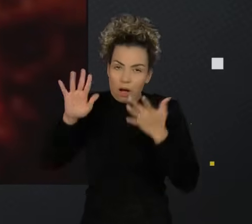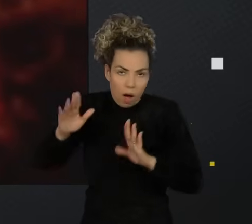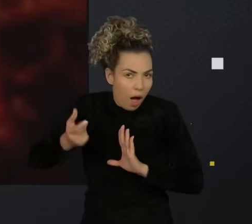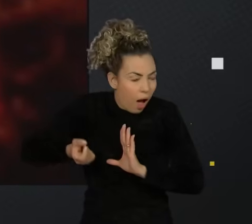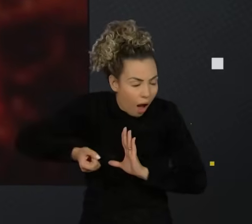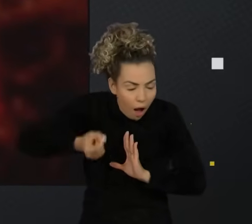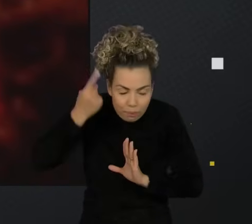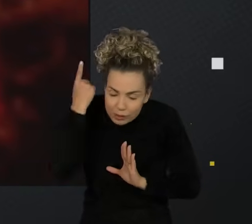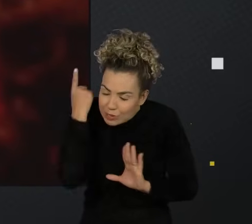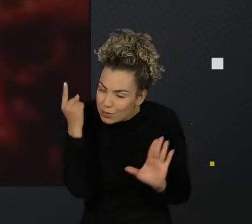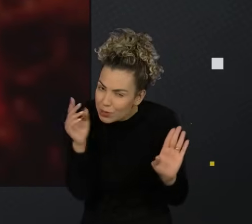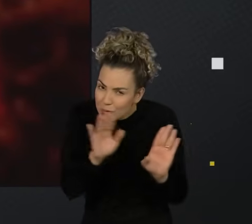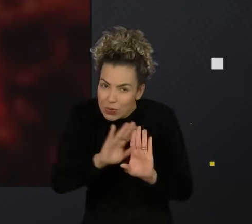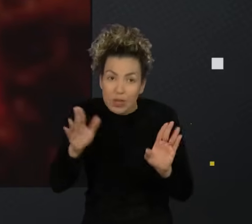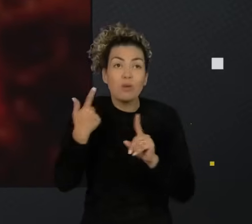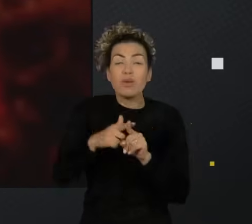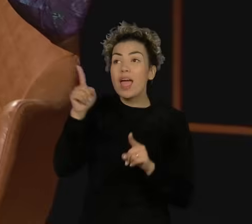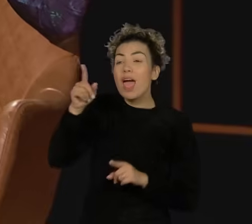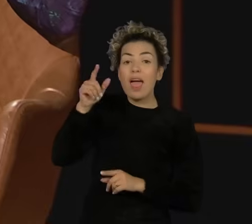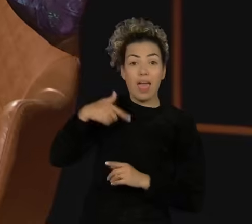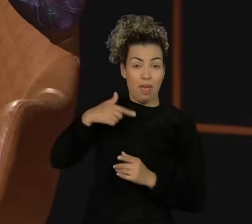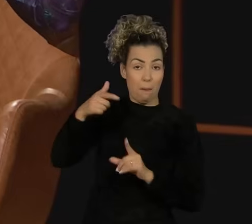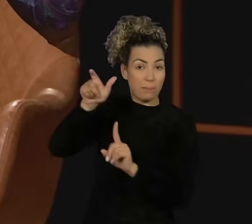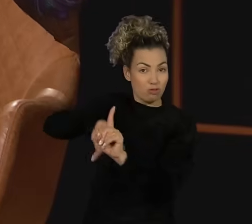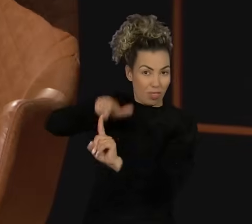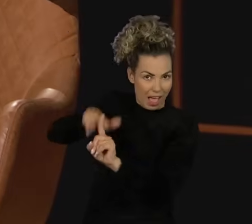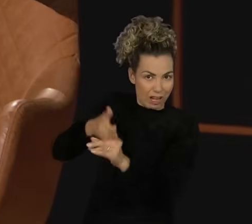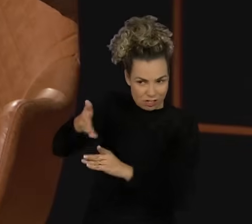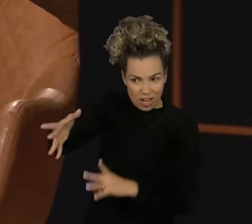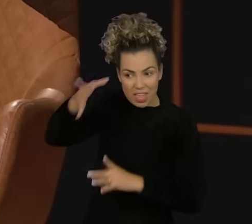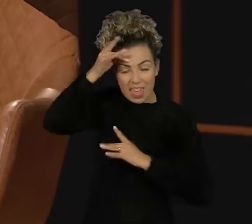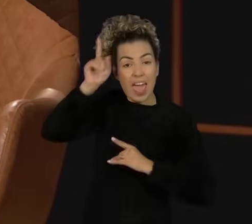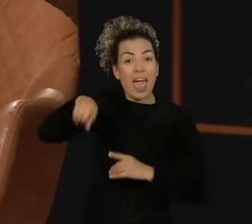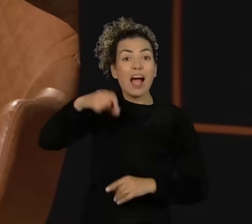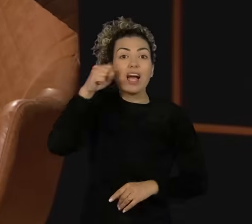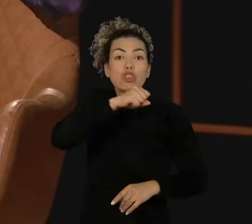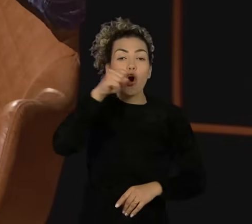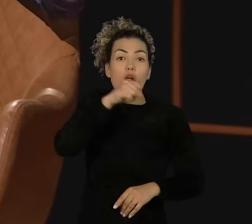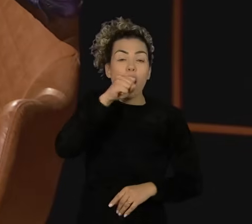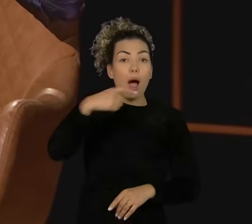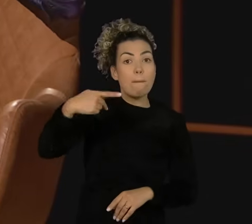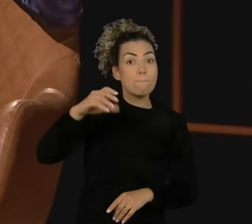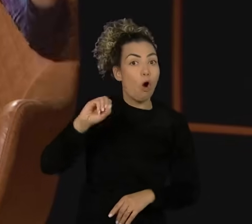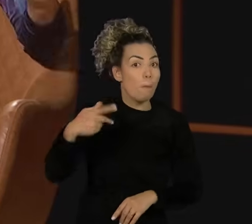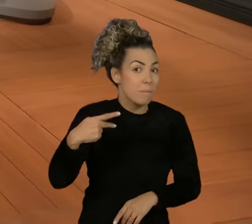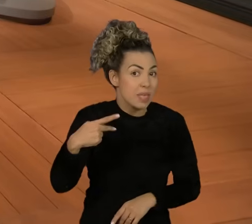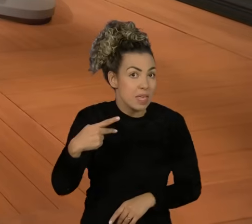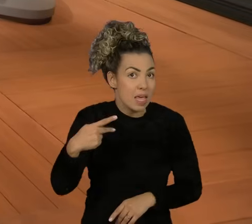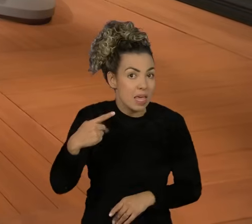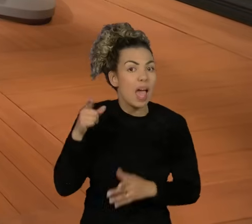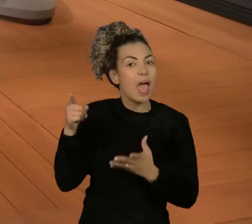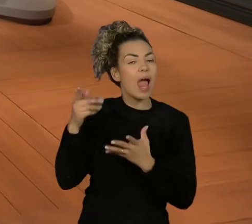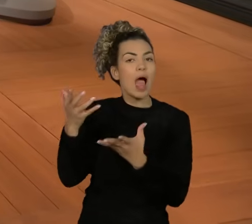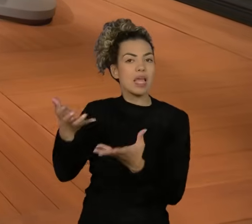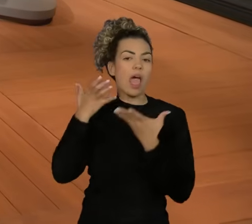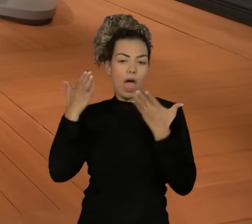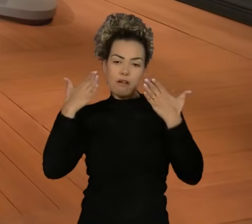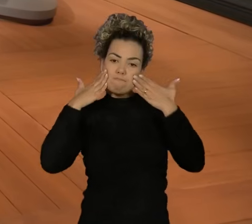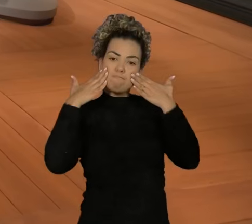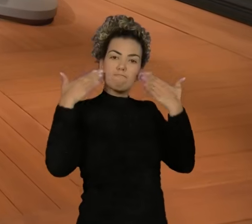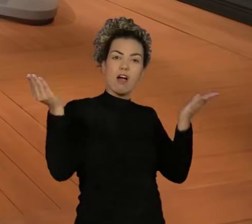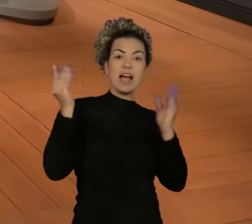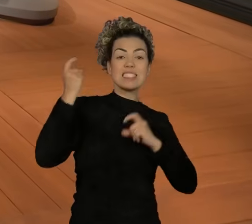eu fazia, era uma cantora pop que queria protagonizar a primeira cena de sexo explícito da